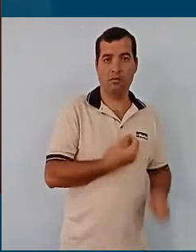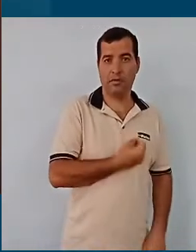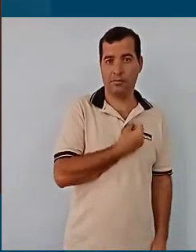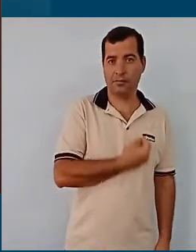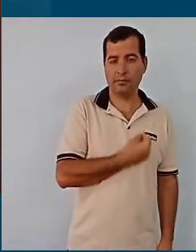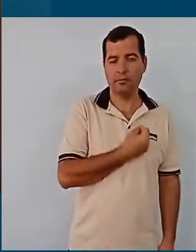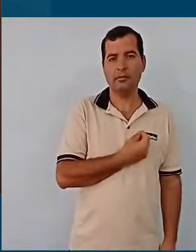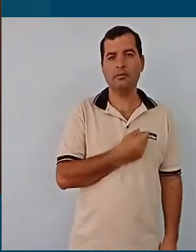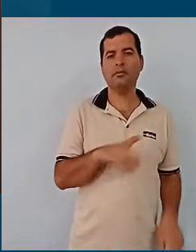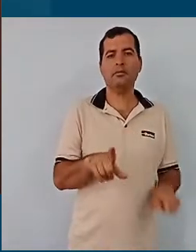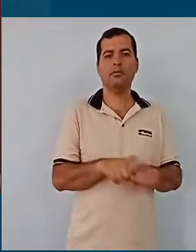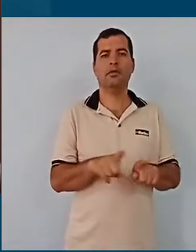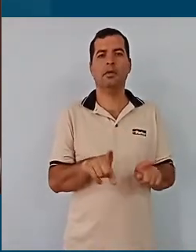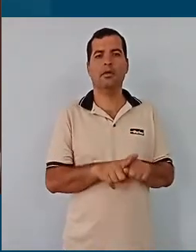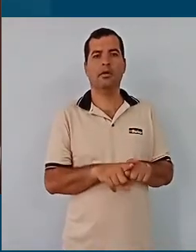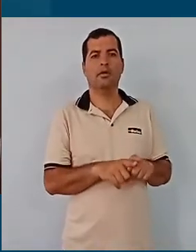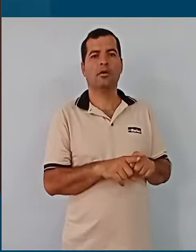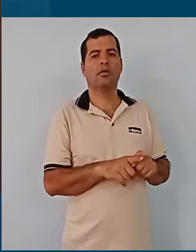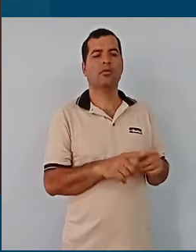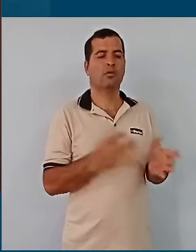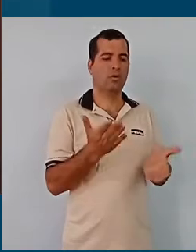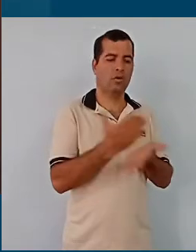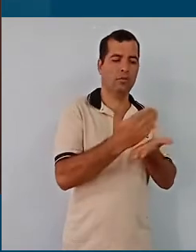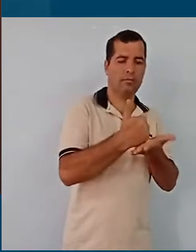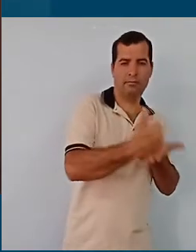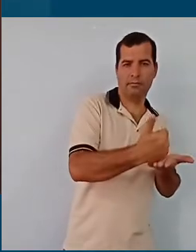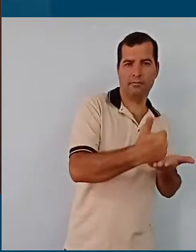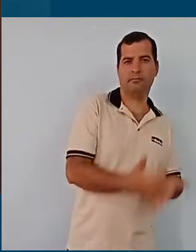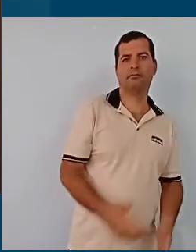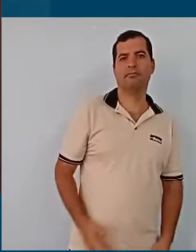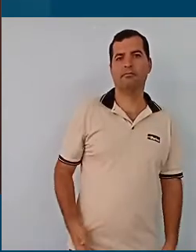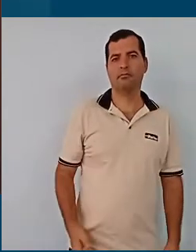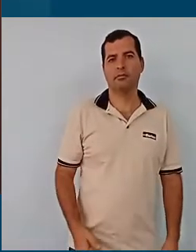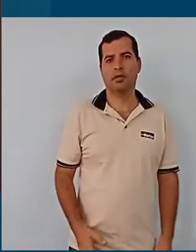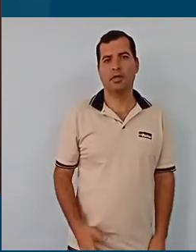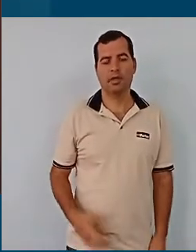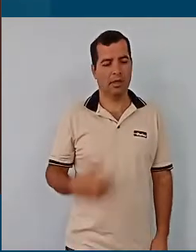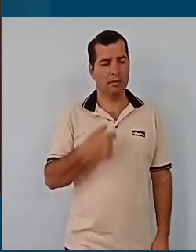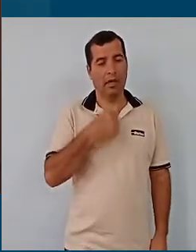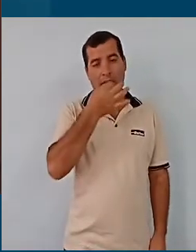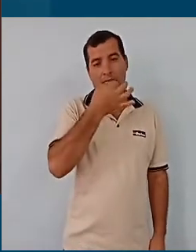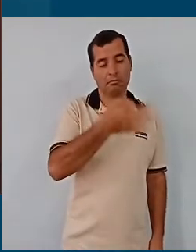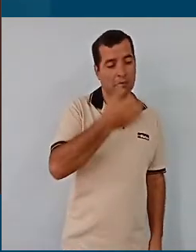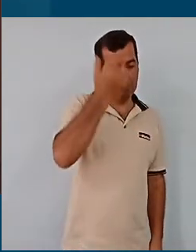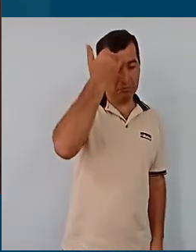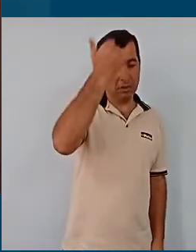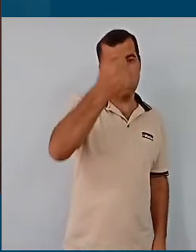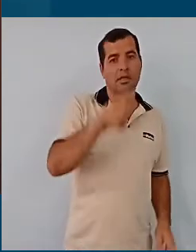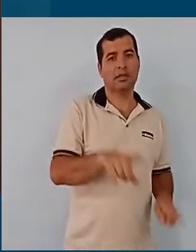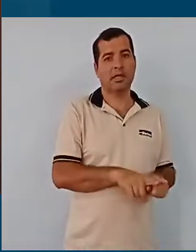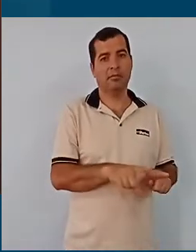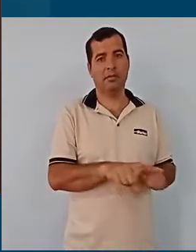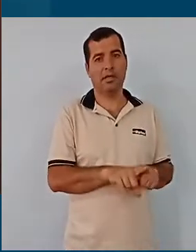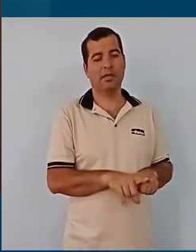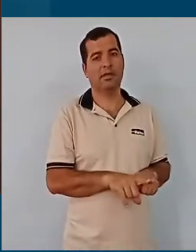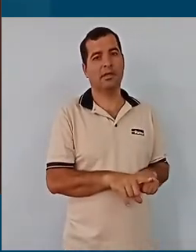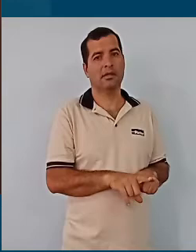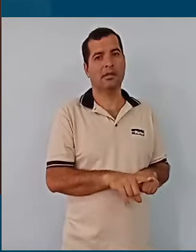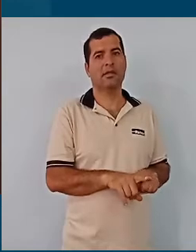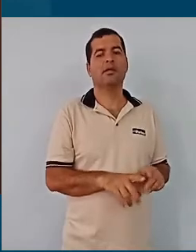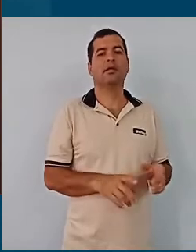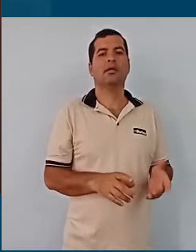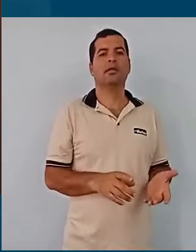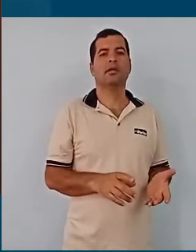tem essa coisa do compartilhar concepções, e tem esse outro elemento fundamental, que é a gente